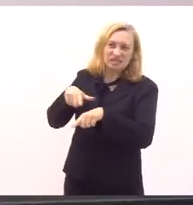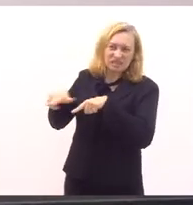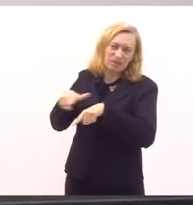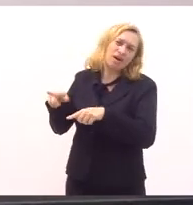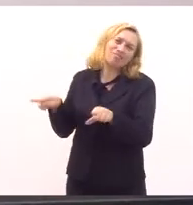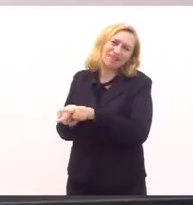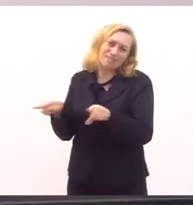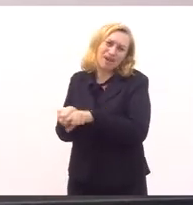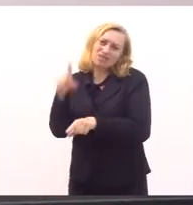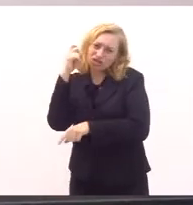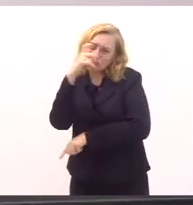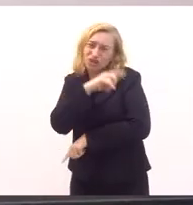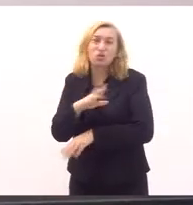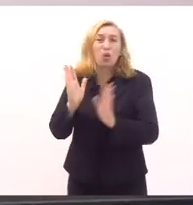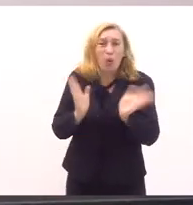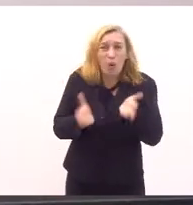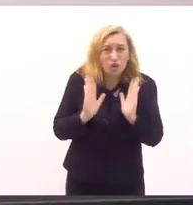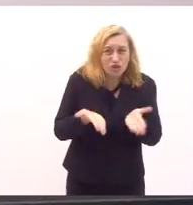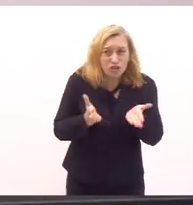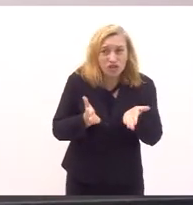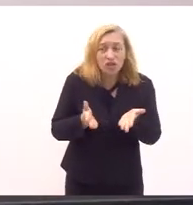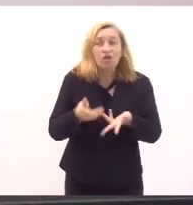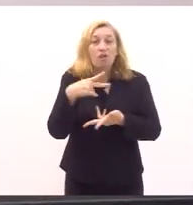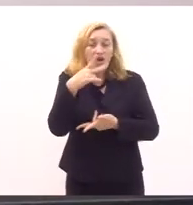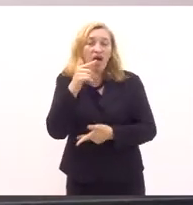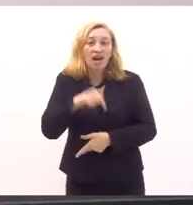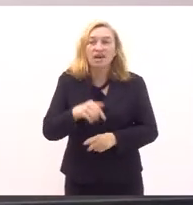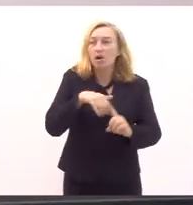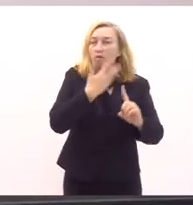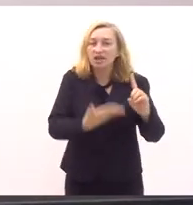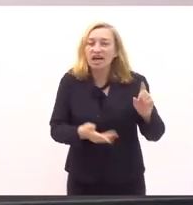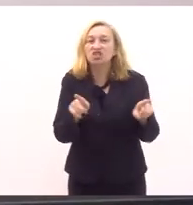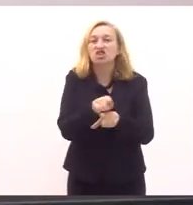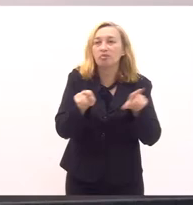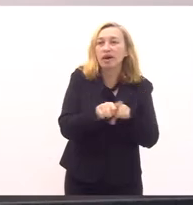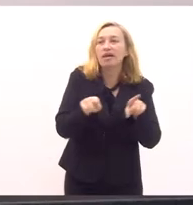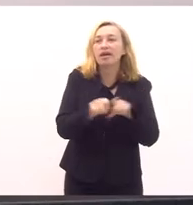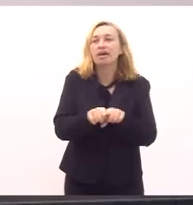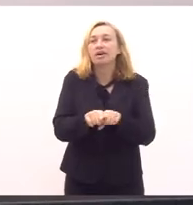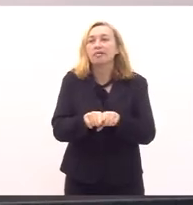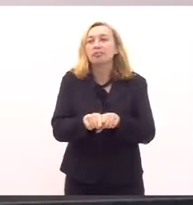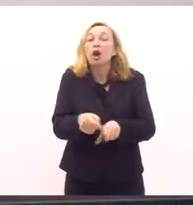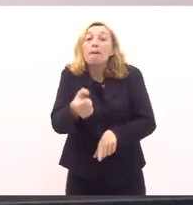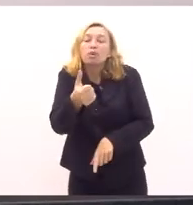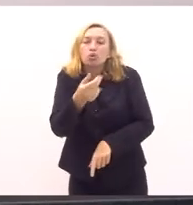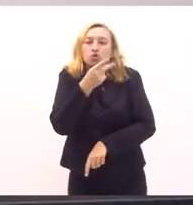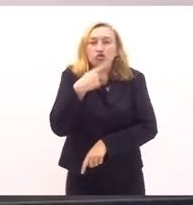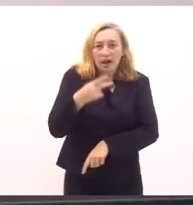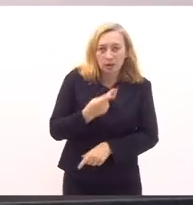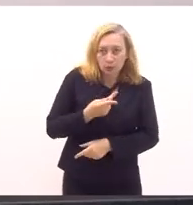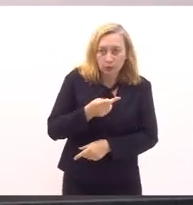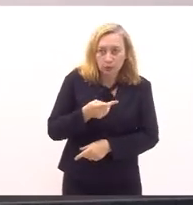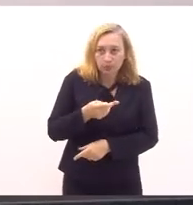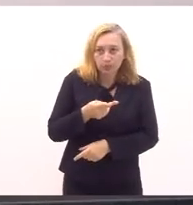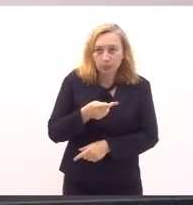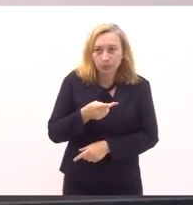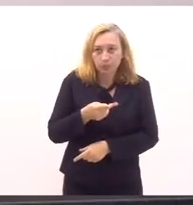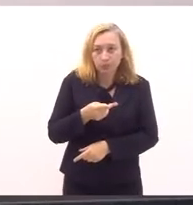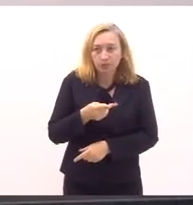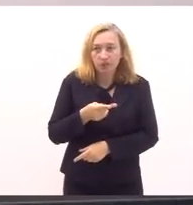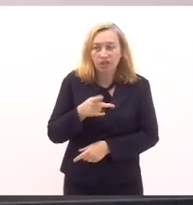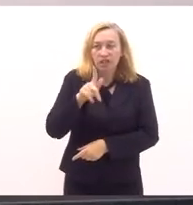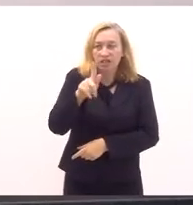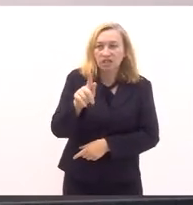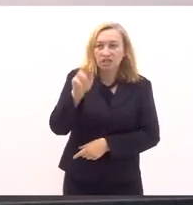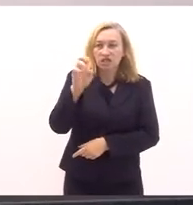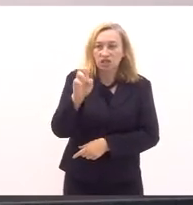terrível. Então, hoje, e vou falar aqui em homenagem também, que poucos falam, e é chamada